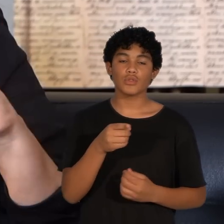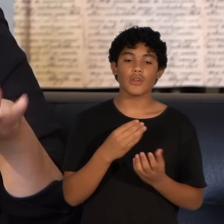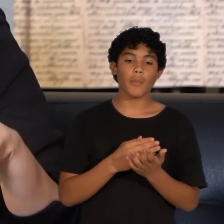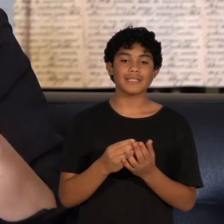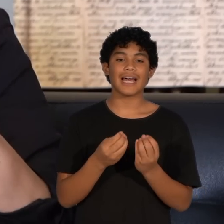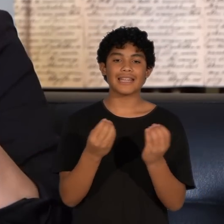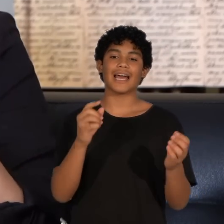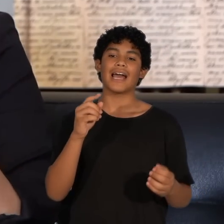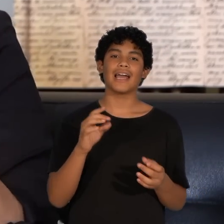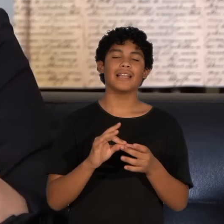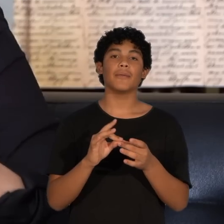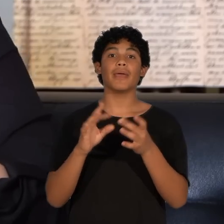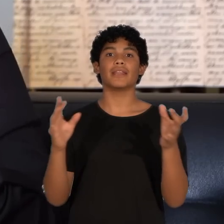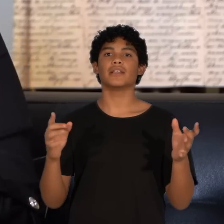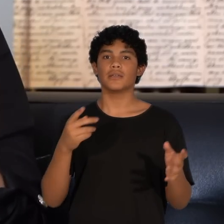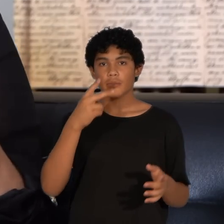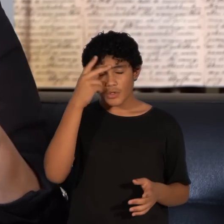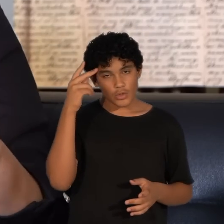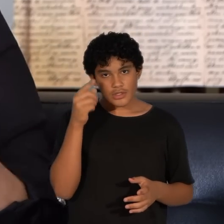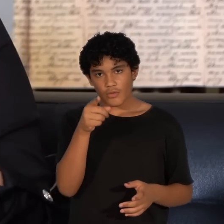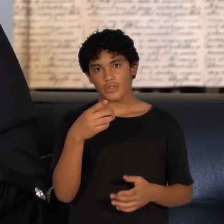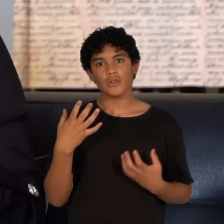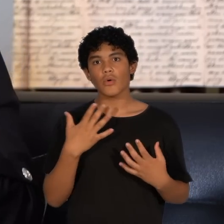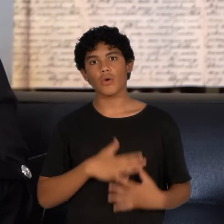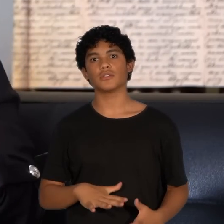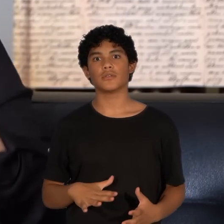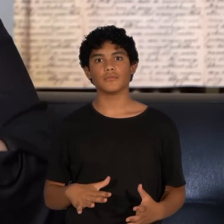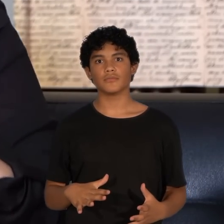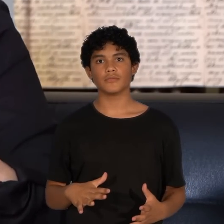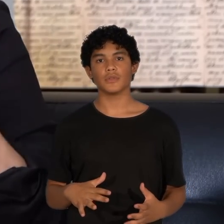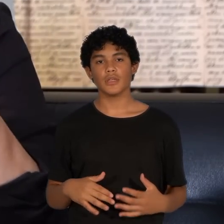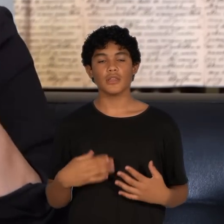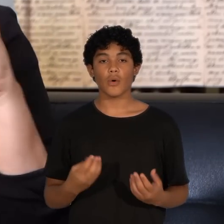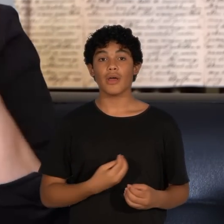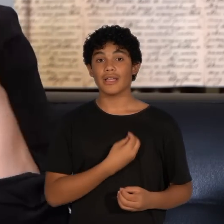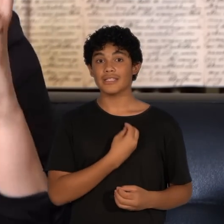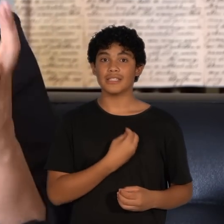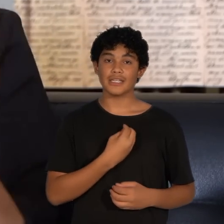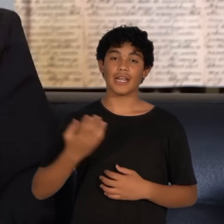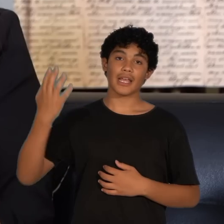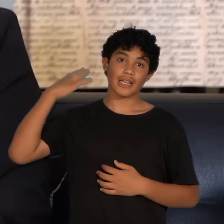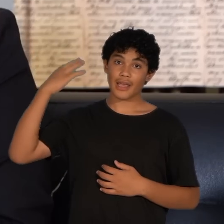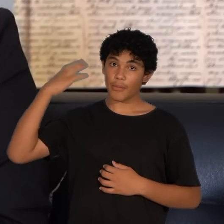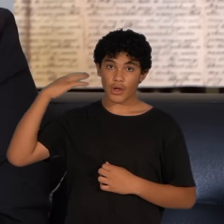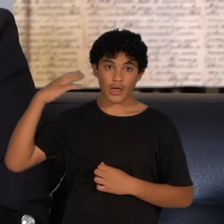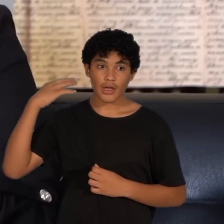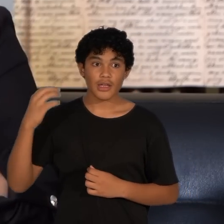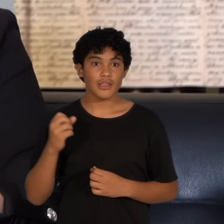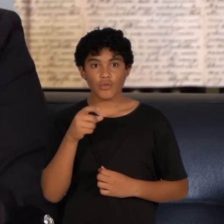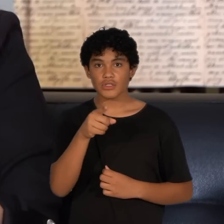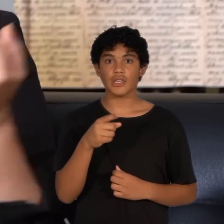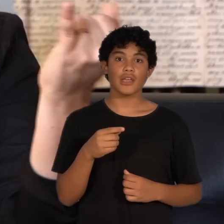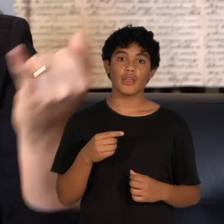dar muita liberdade para a pessoa que você não quer ter muito contato, porque senão vai ficar te pedindo mais coisas. E existia aquela situação de que